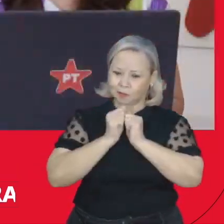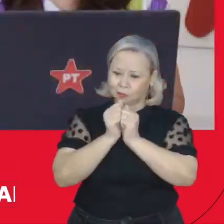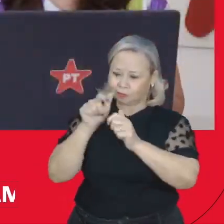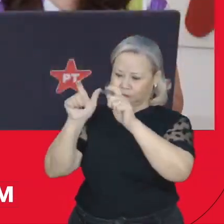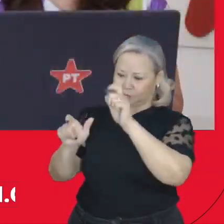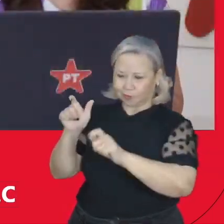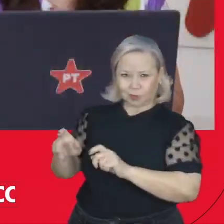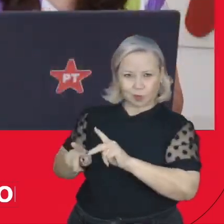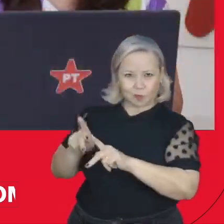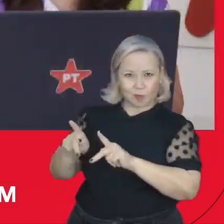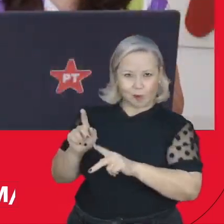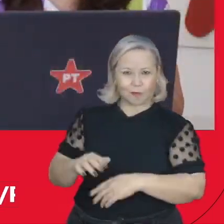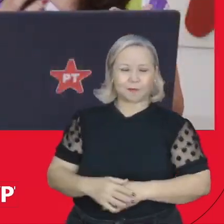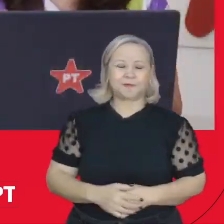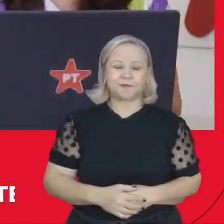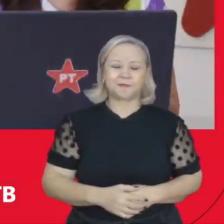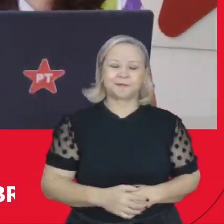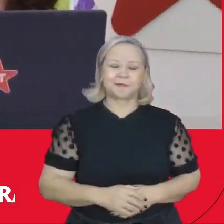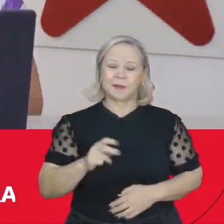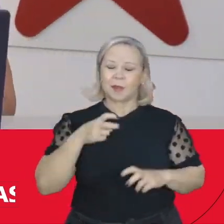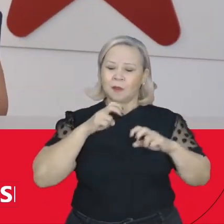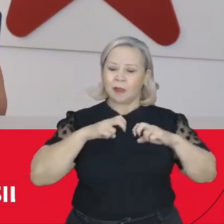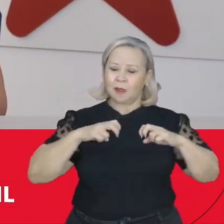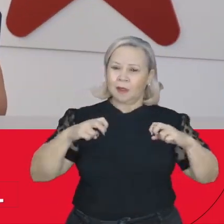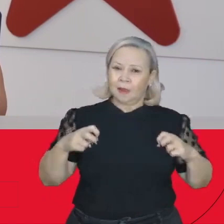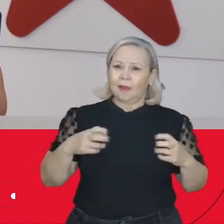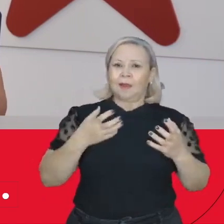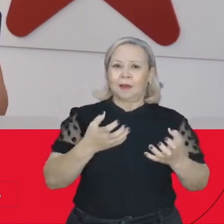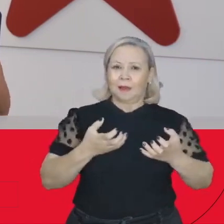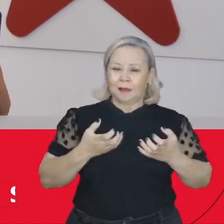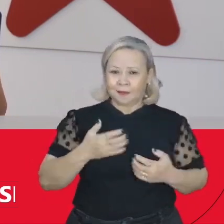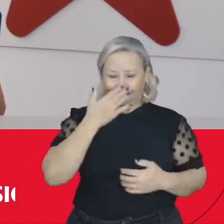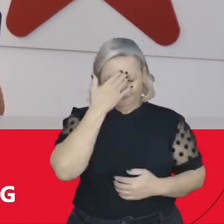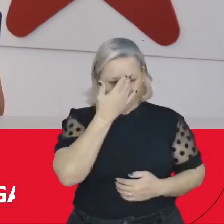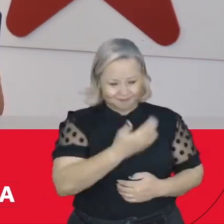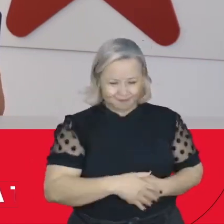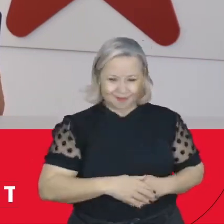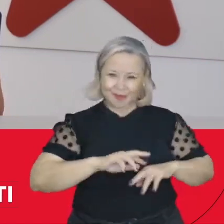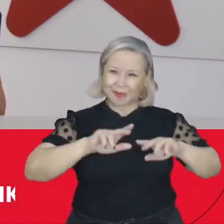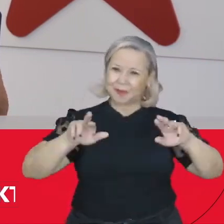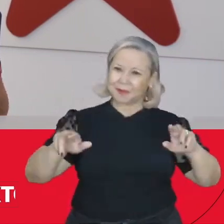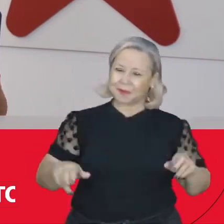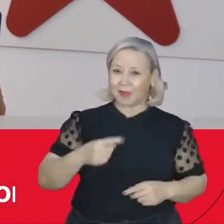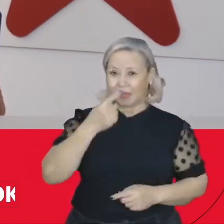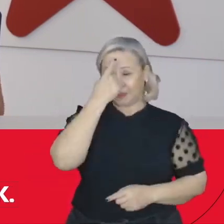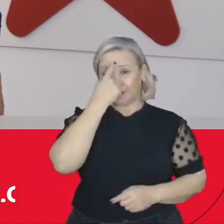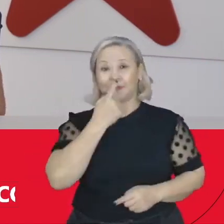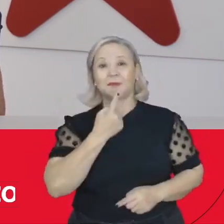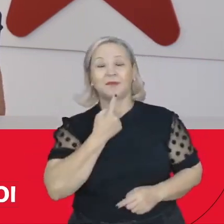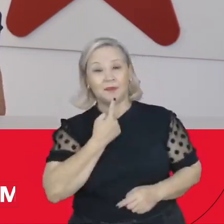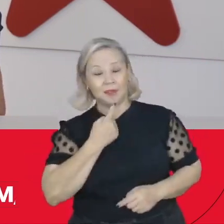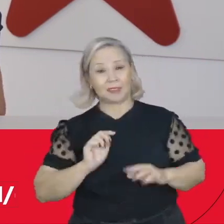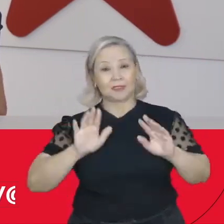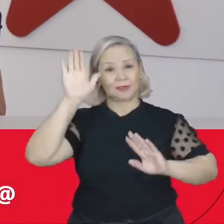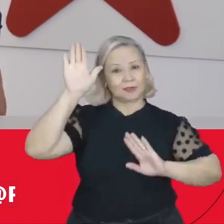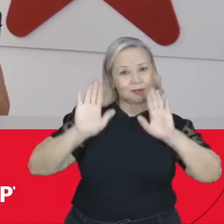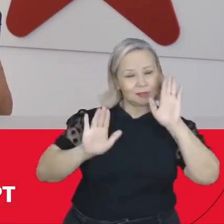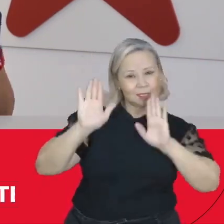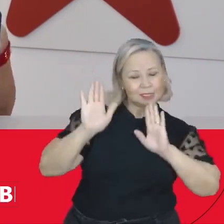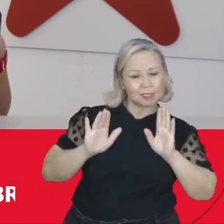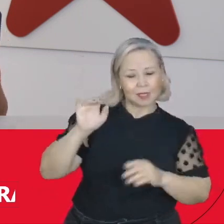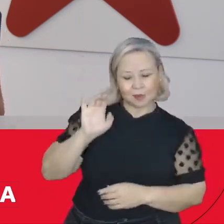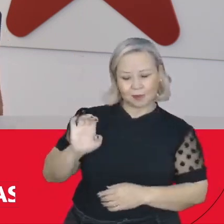difícil, e nós vamos virar essa página e vai ser com o Lula presidente, Edgar Preto, Pedro Ruas, uma potente bancada